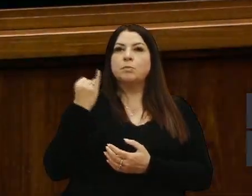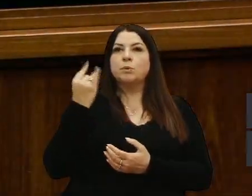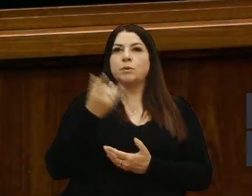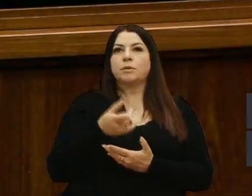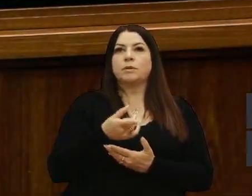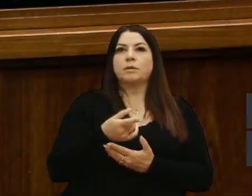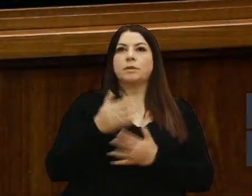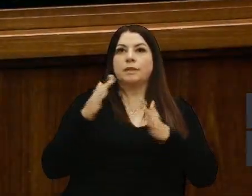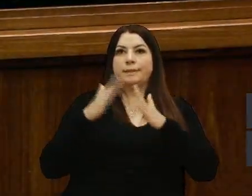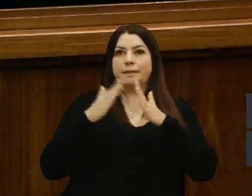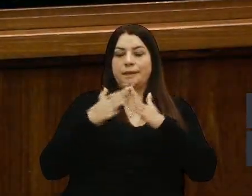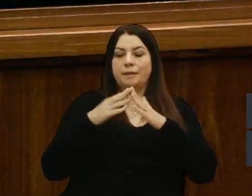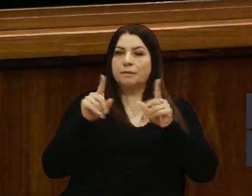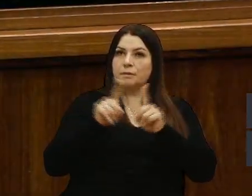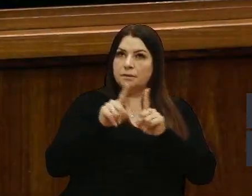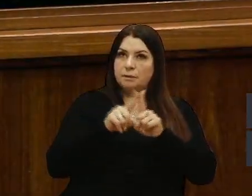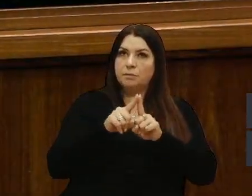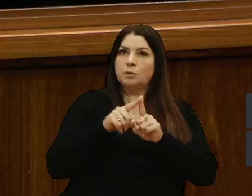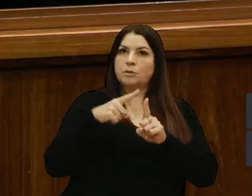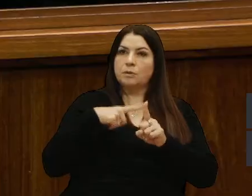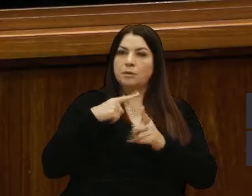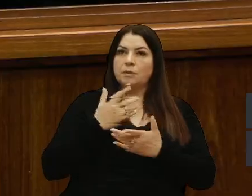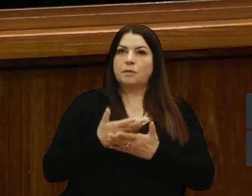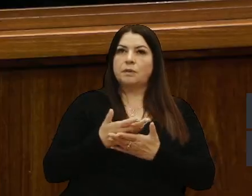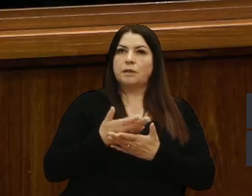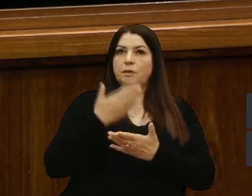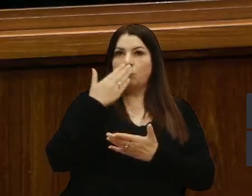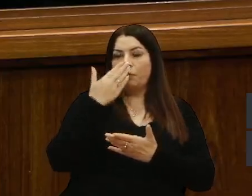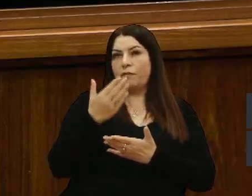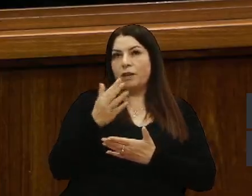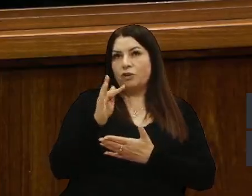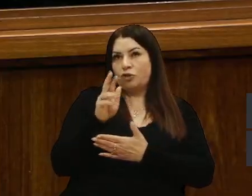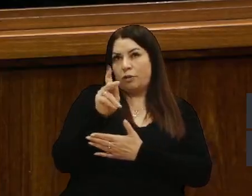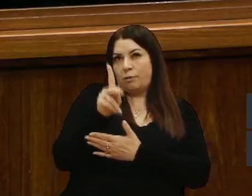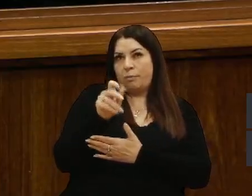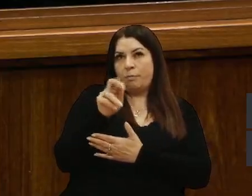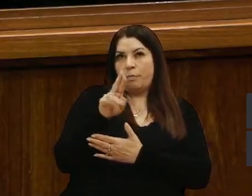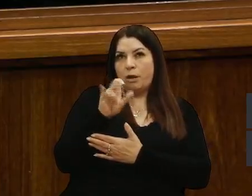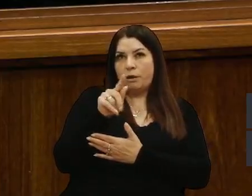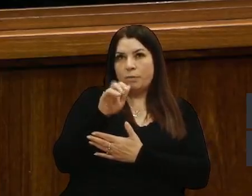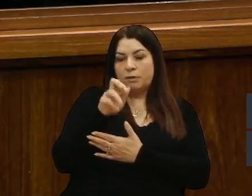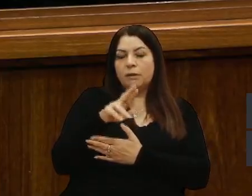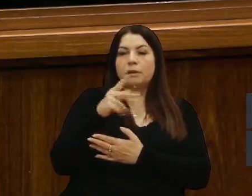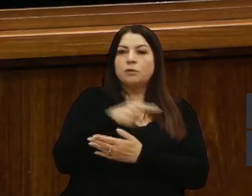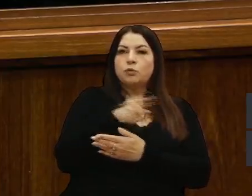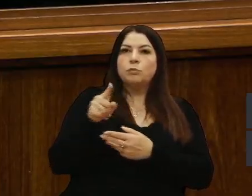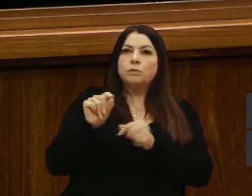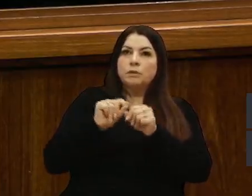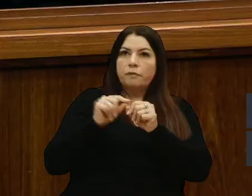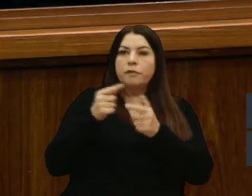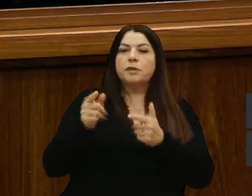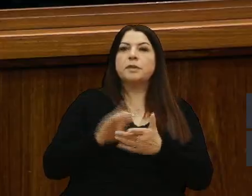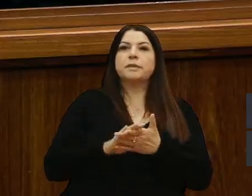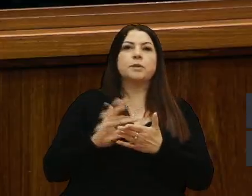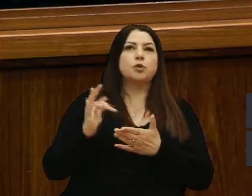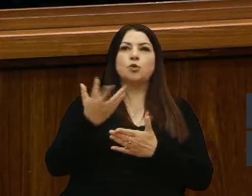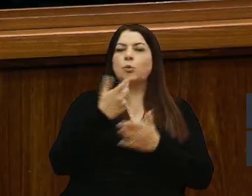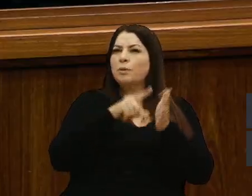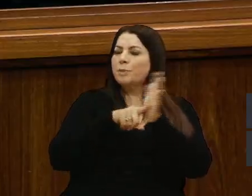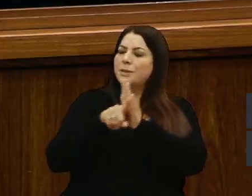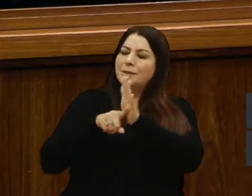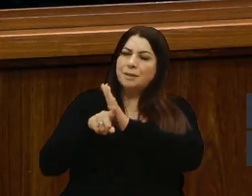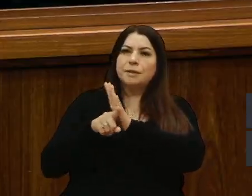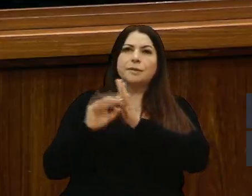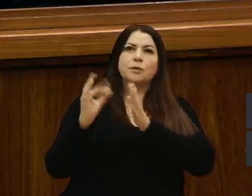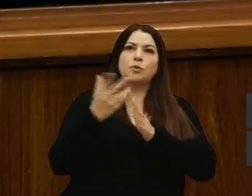que esta casa, inclusive, que tem uma frente parlamentar, que foi uma das principais frentes que realizou toda a pesquisa,